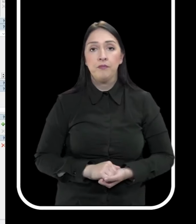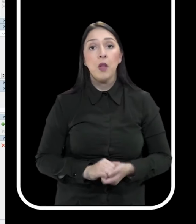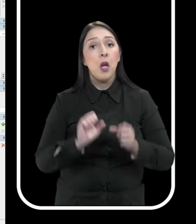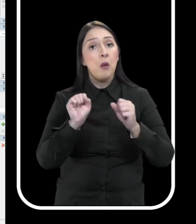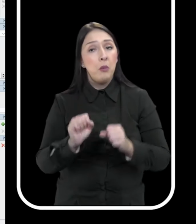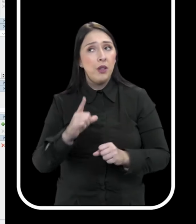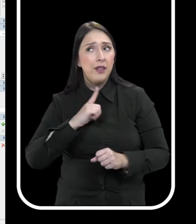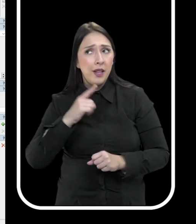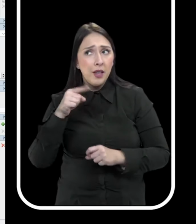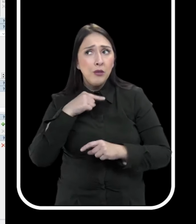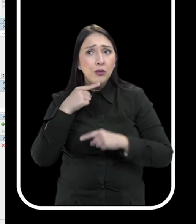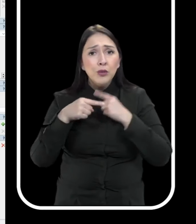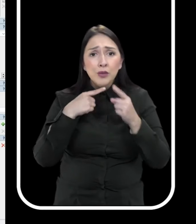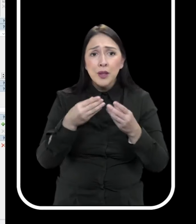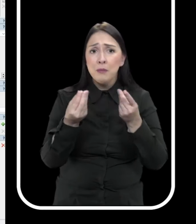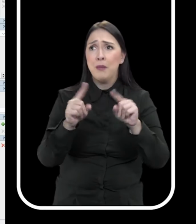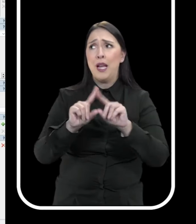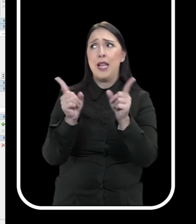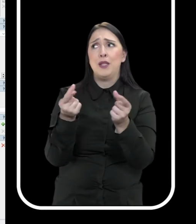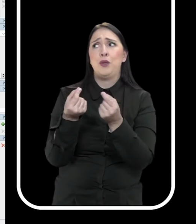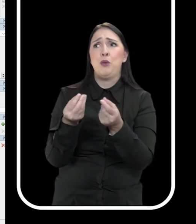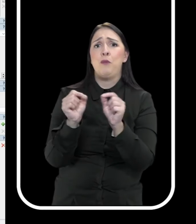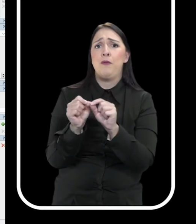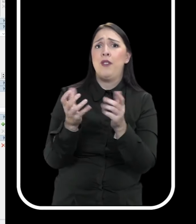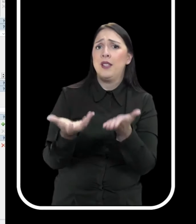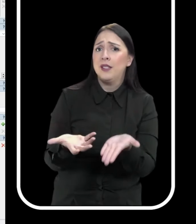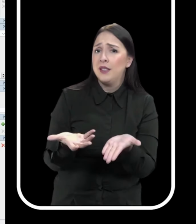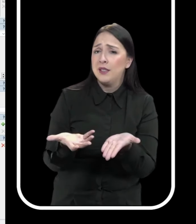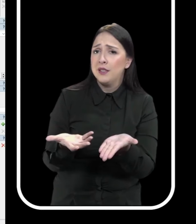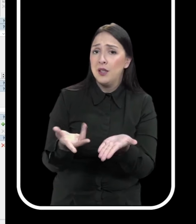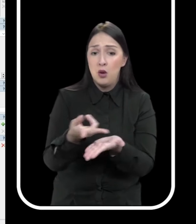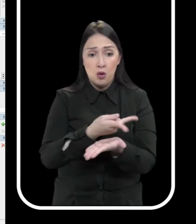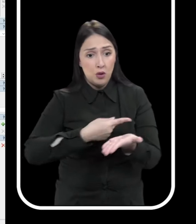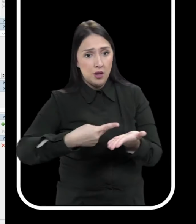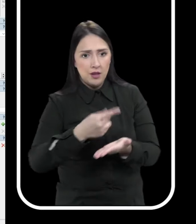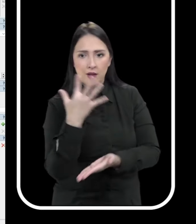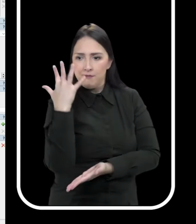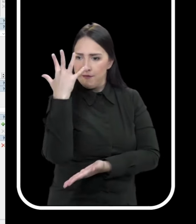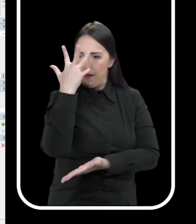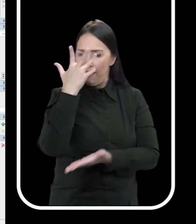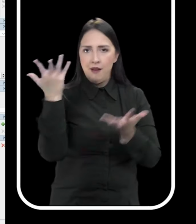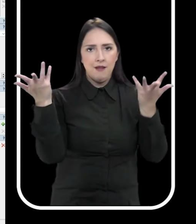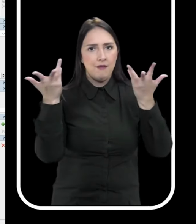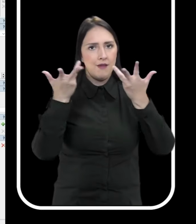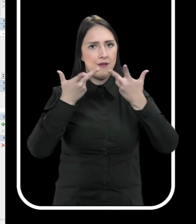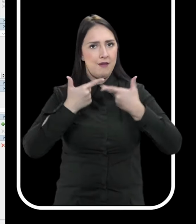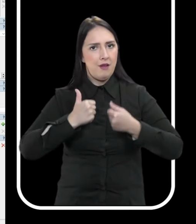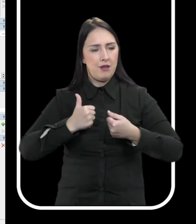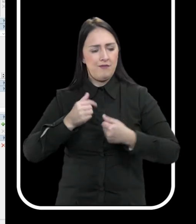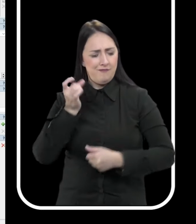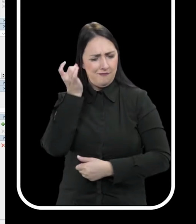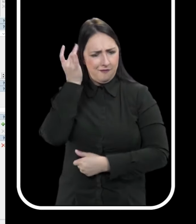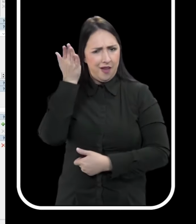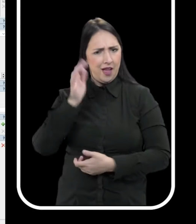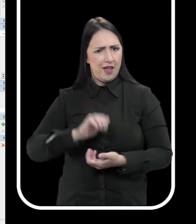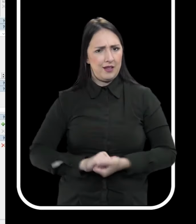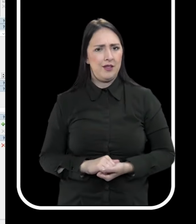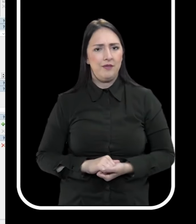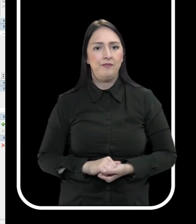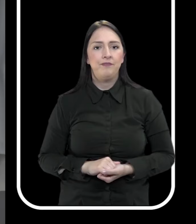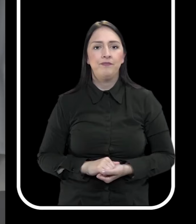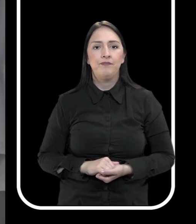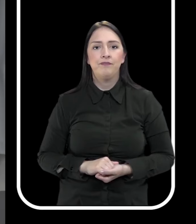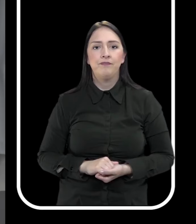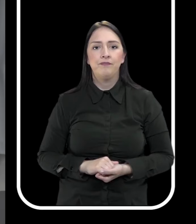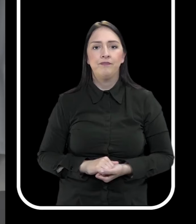recursos. Pode ter ficado uma dúvida, mas e como é que faz isso, professor? Como é que você faz esses desenhos maravilhosos? Muito fácil,